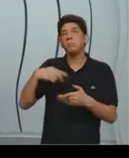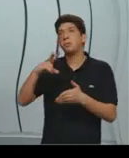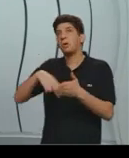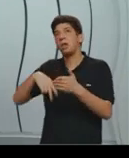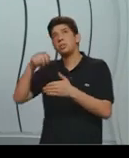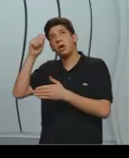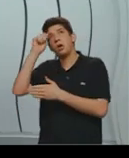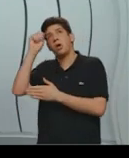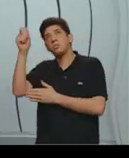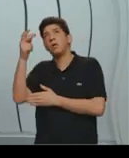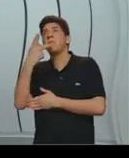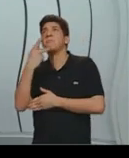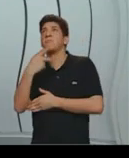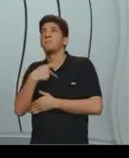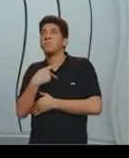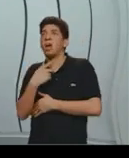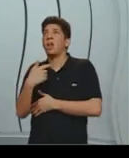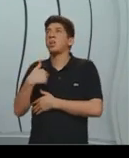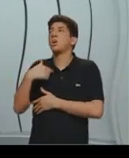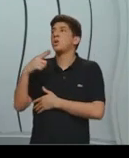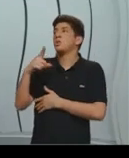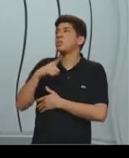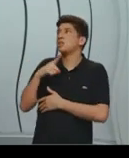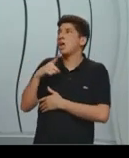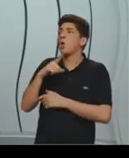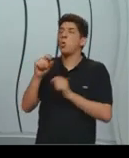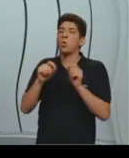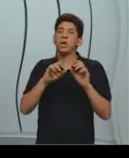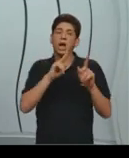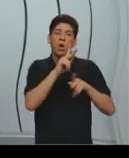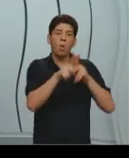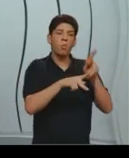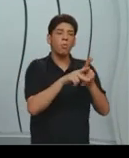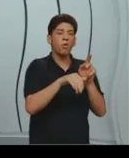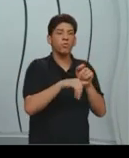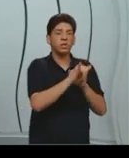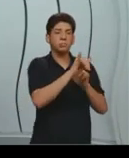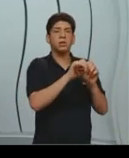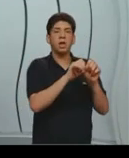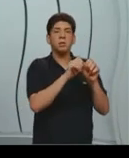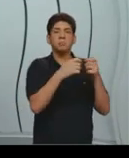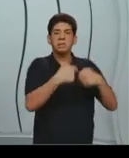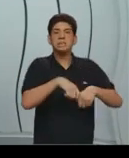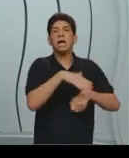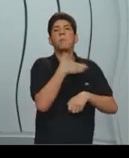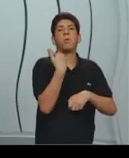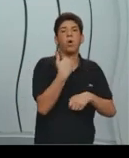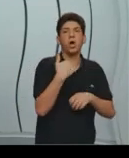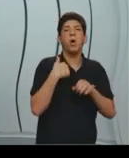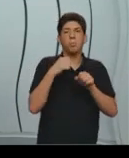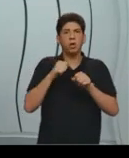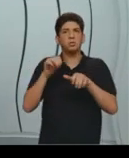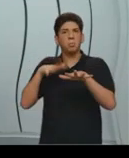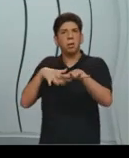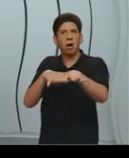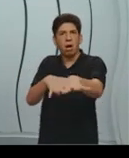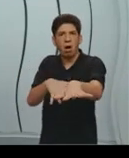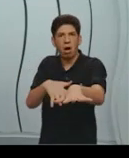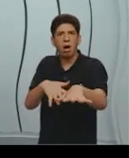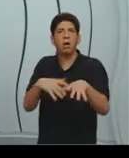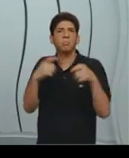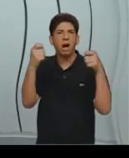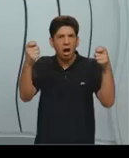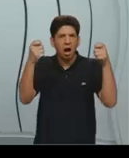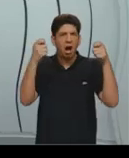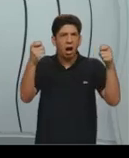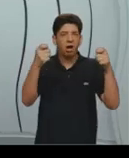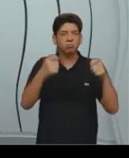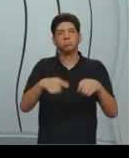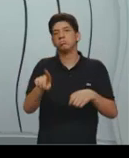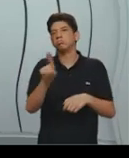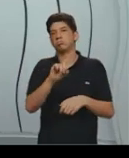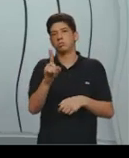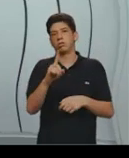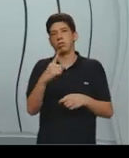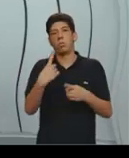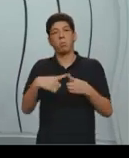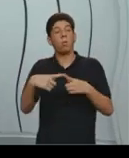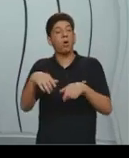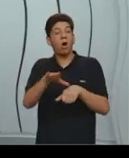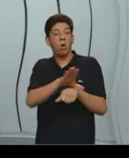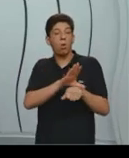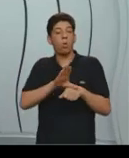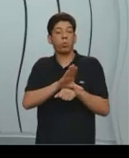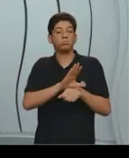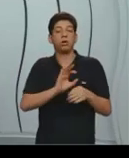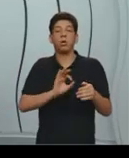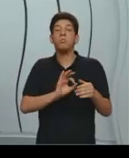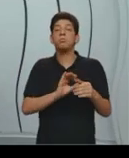que povo Y tem que morrer, eu posso sair para a rua protestando isso? Não, por quê? Porque a Constituição ela vai garantir